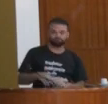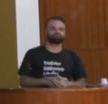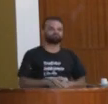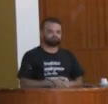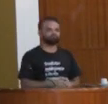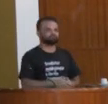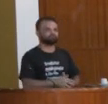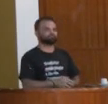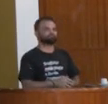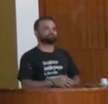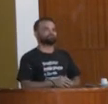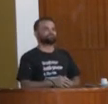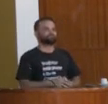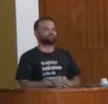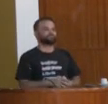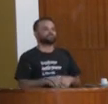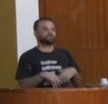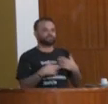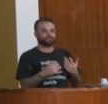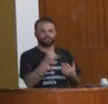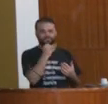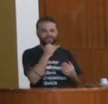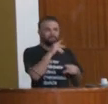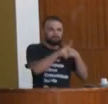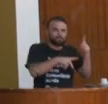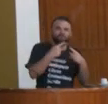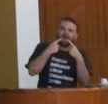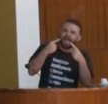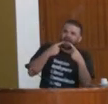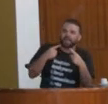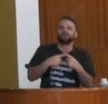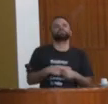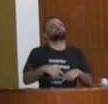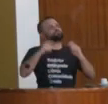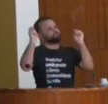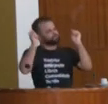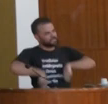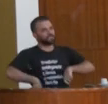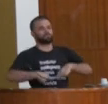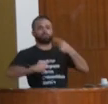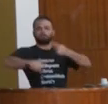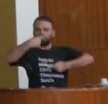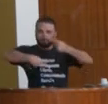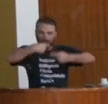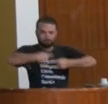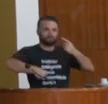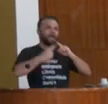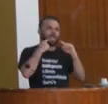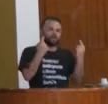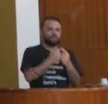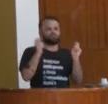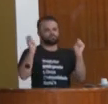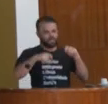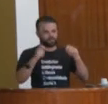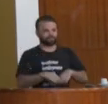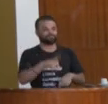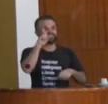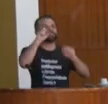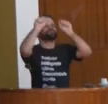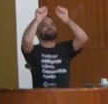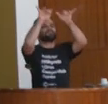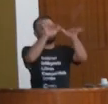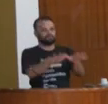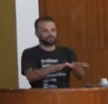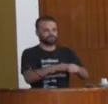para atender a demanda e reivindicações da população da nossa cidade e região. Muito obrigado e que Deus nos